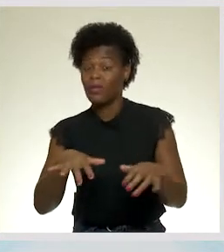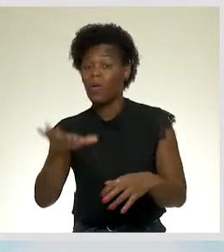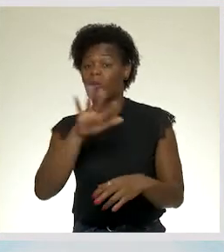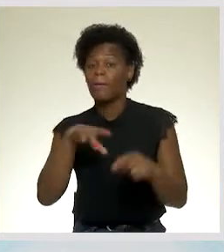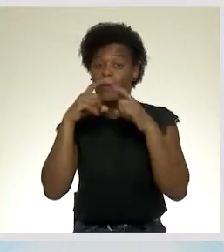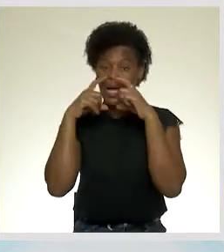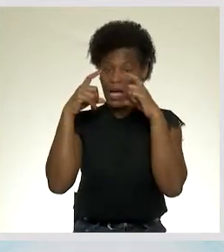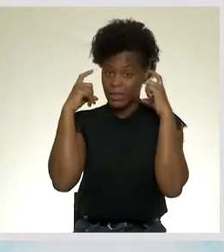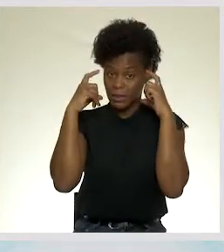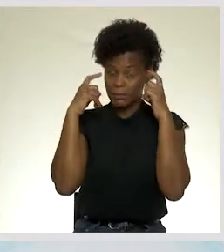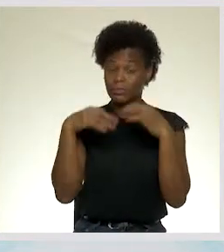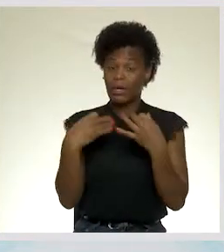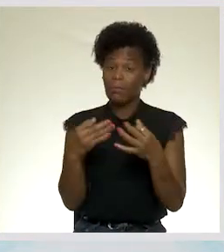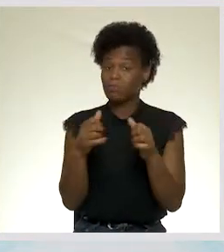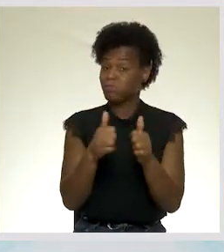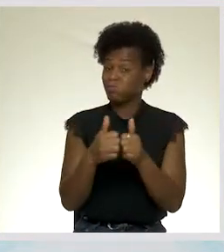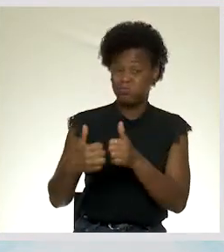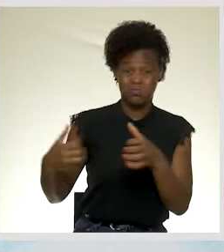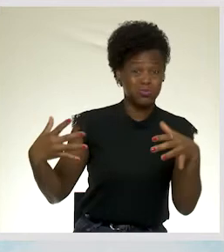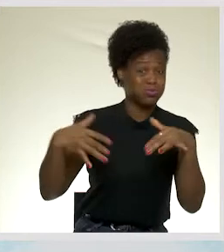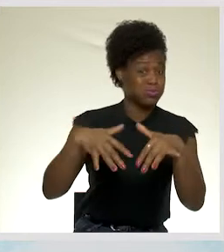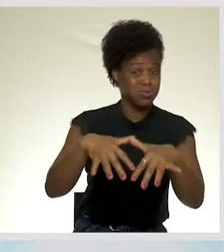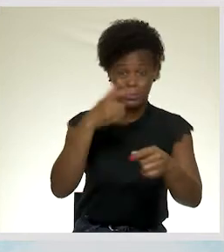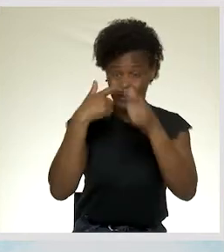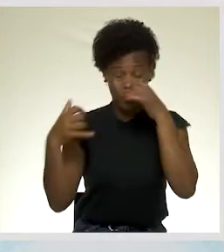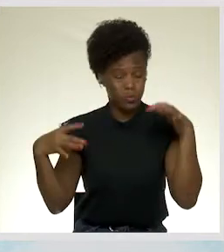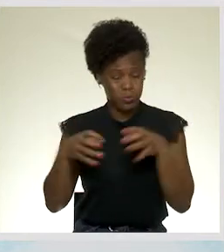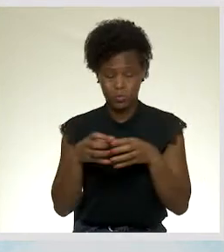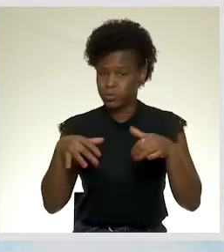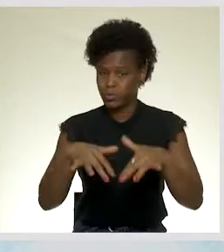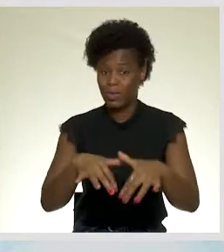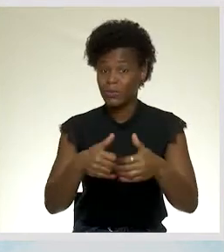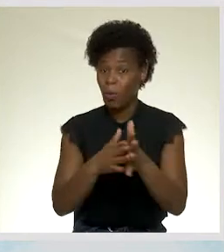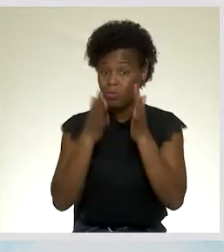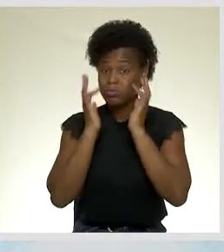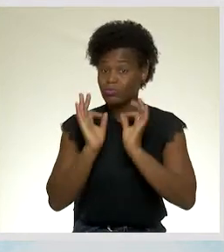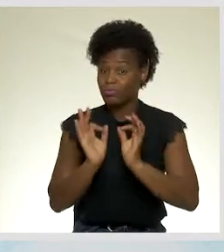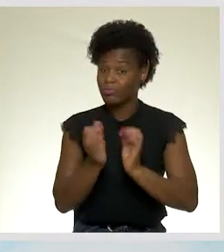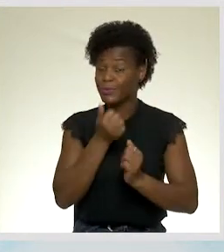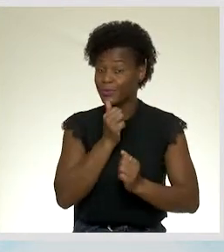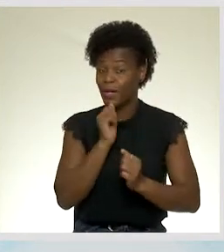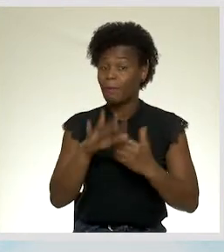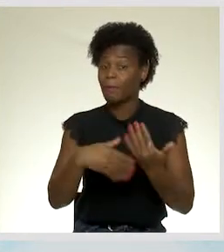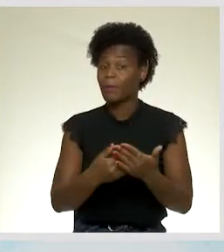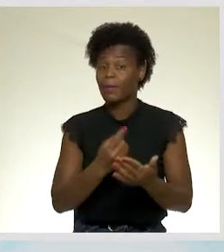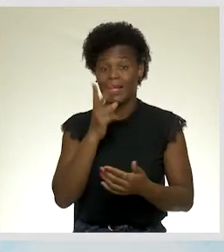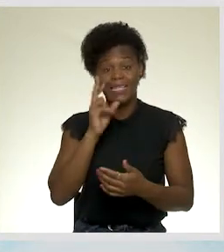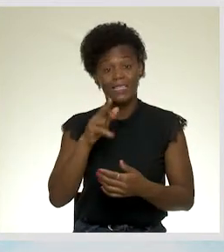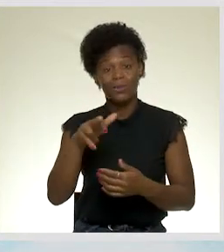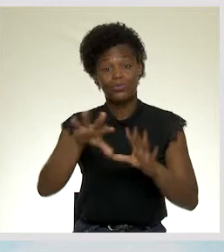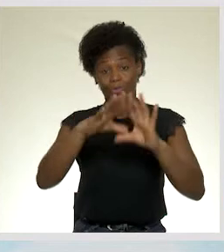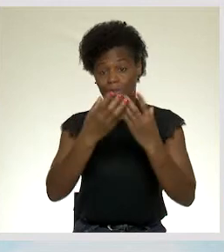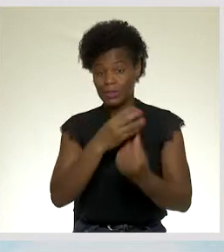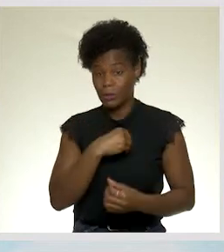máscaras, evitar aglomerações e tomar todas as precauções ou medidas propostas pela Direção-Geral de Saúde.